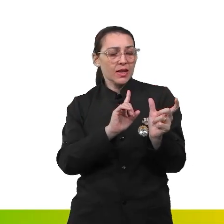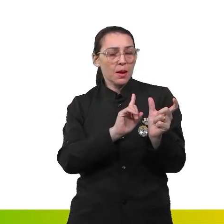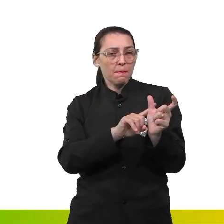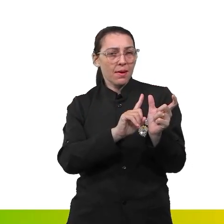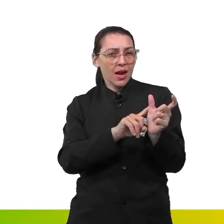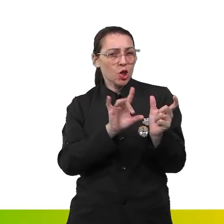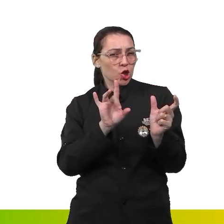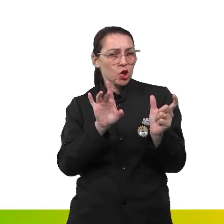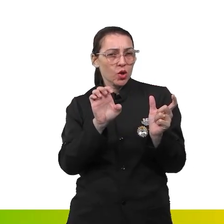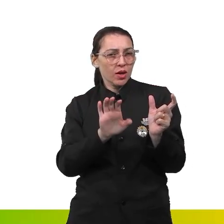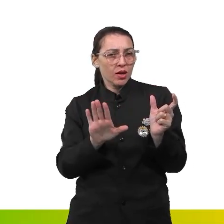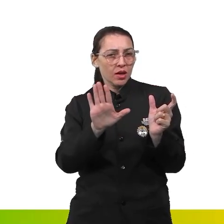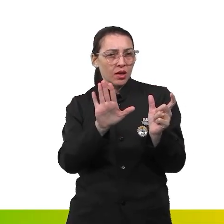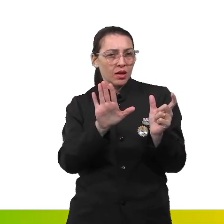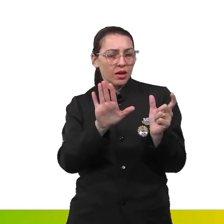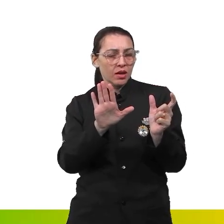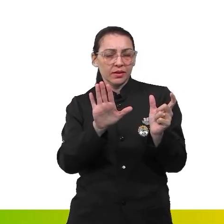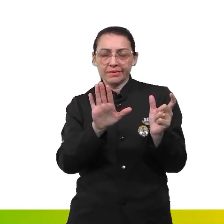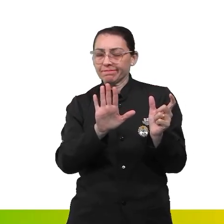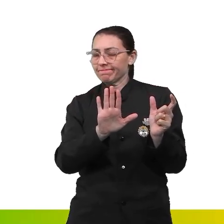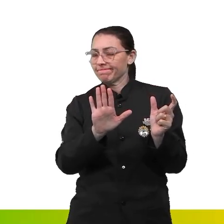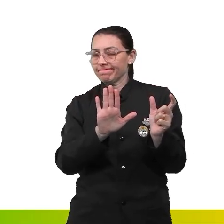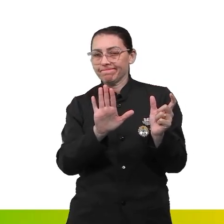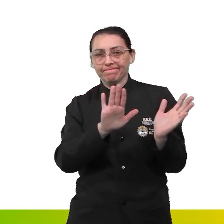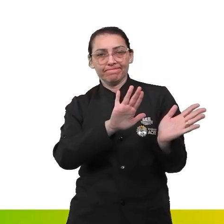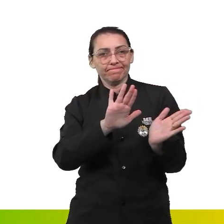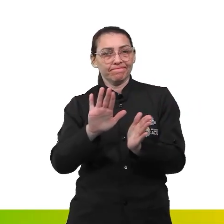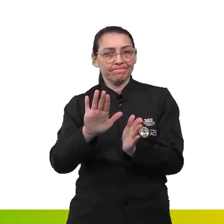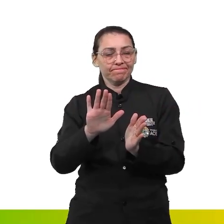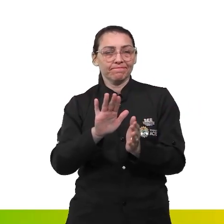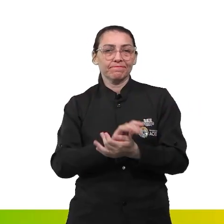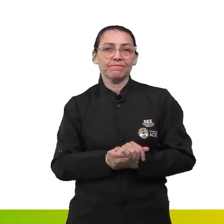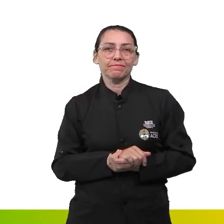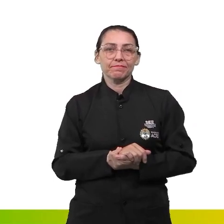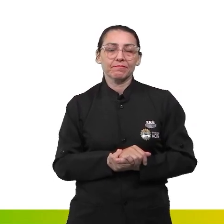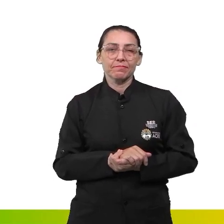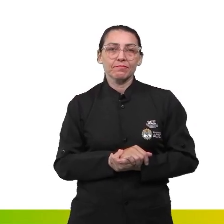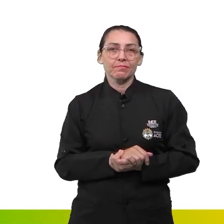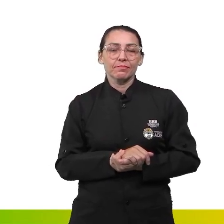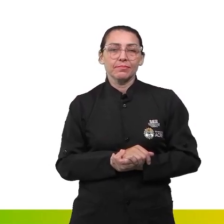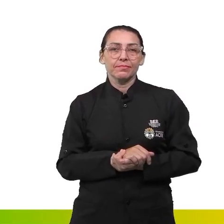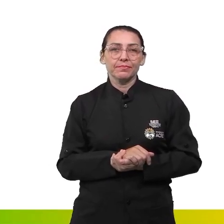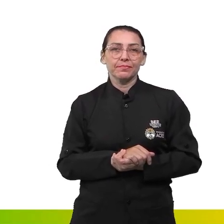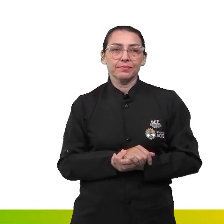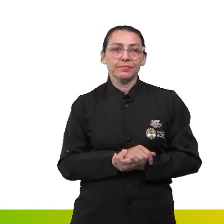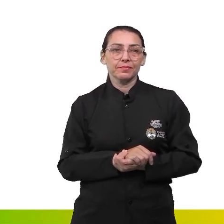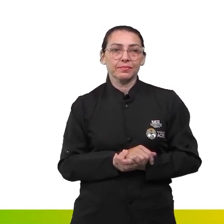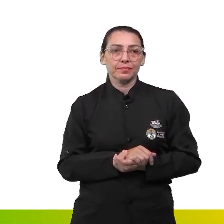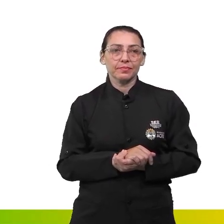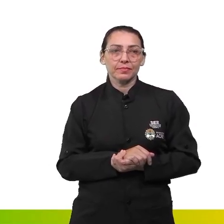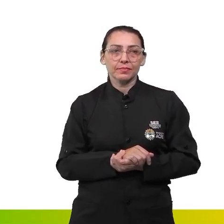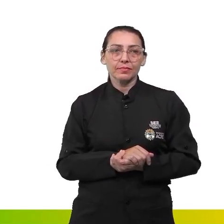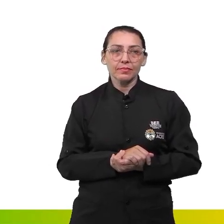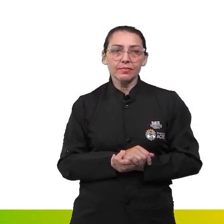cultura europeia que forma a cultura latino-americana? Claro que não, né? Então essa alternativa aí, ó, tá